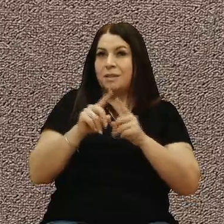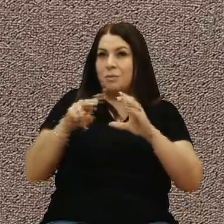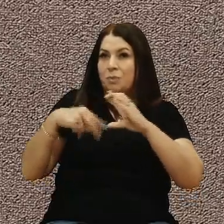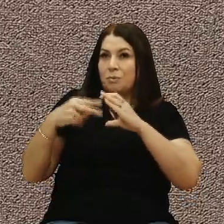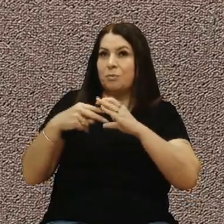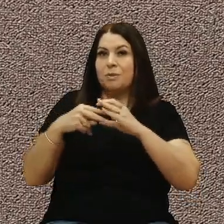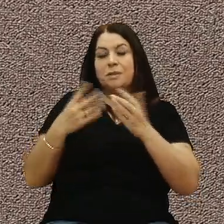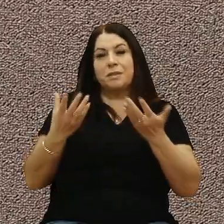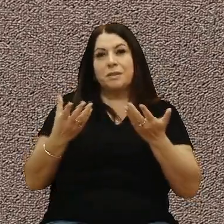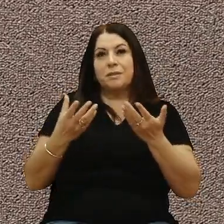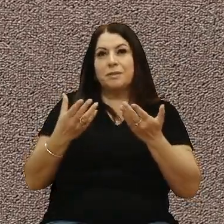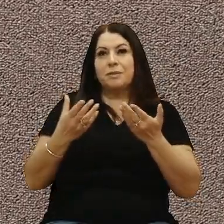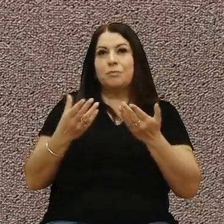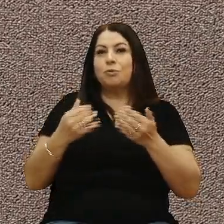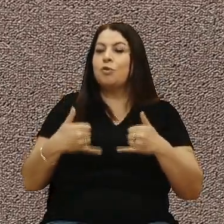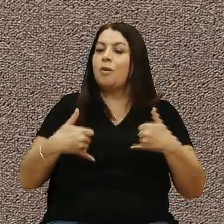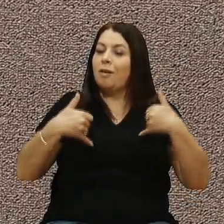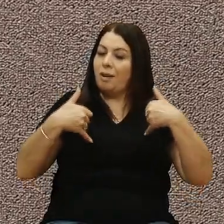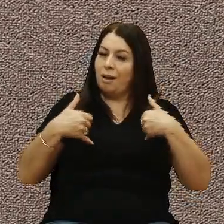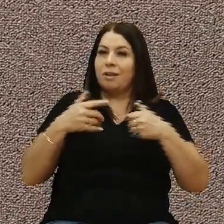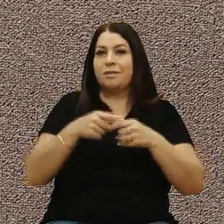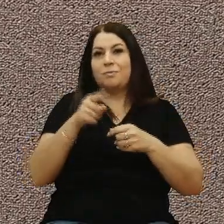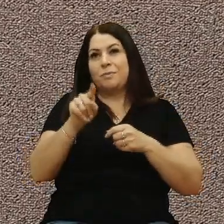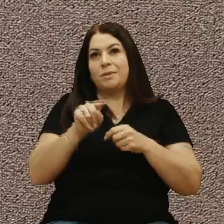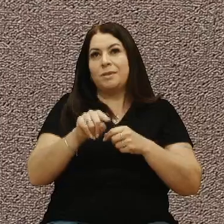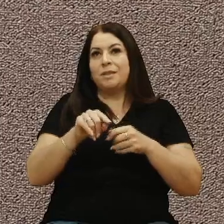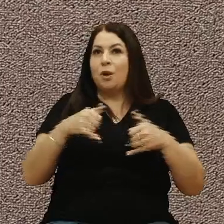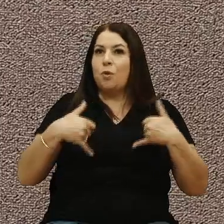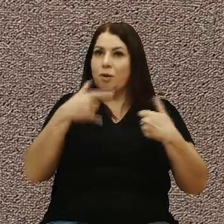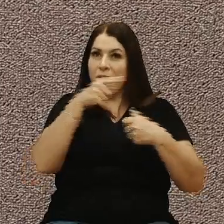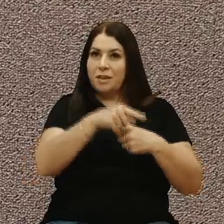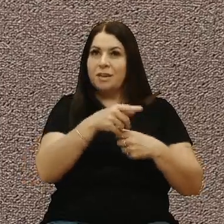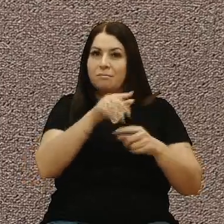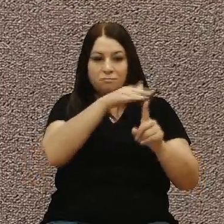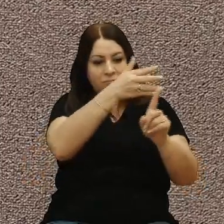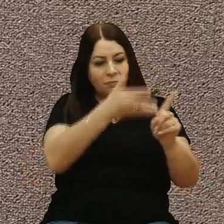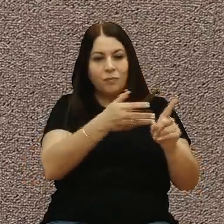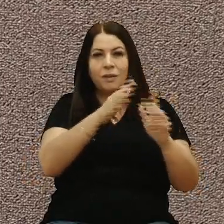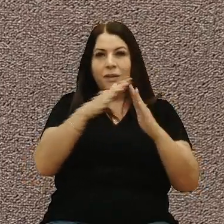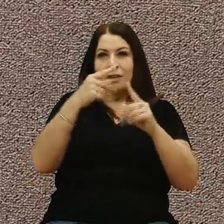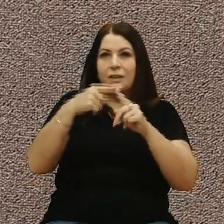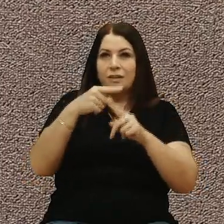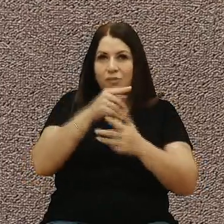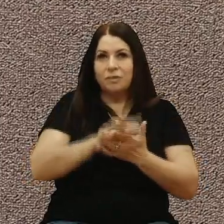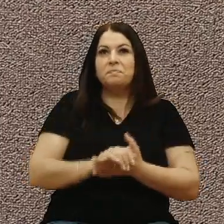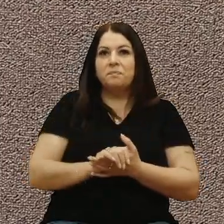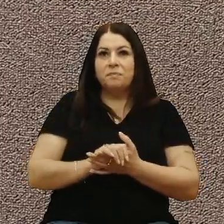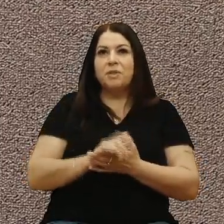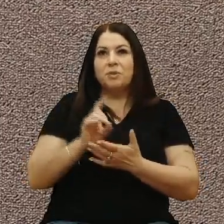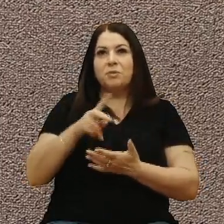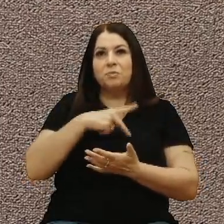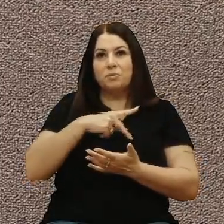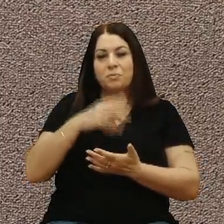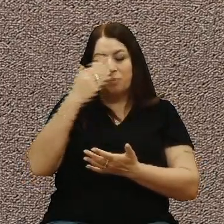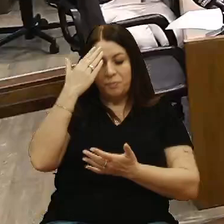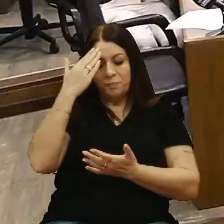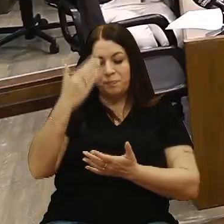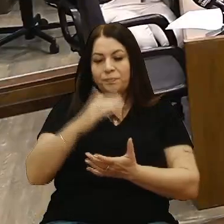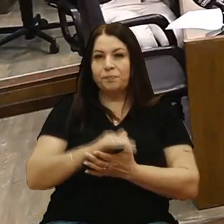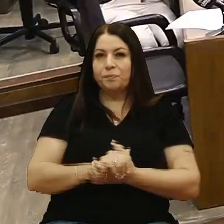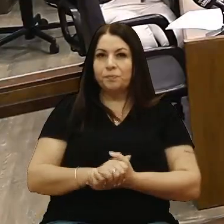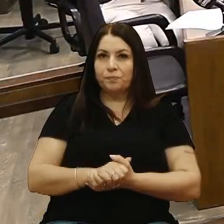Vereadores, muito, muito honrados por essa honraria declinada à Igreja de São Pelegrino. Era isso, senhor presidente. Muito obrigado.